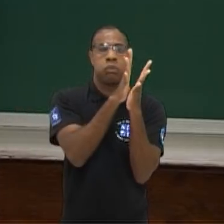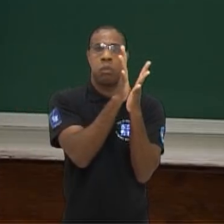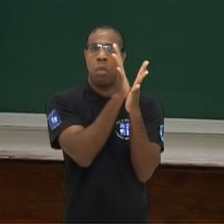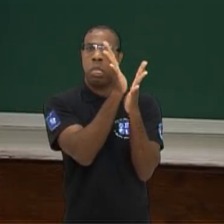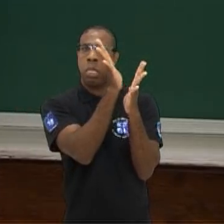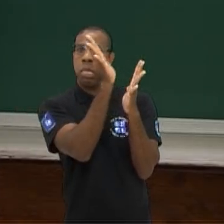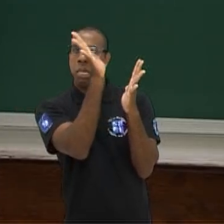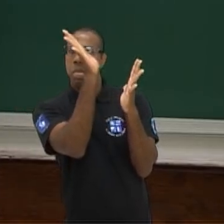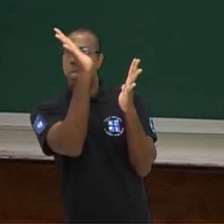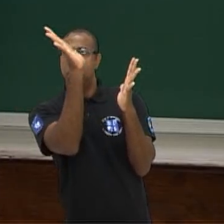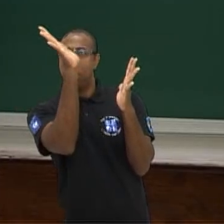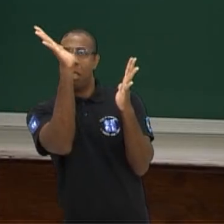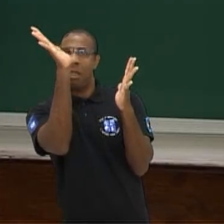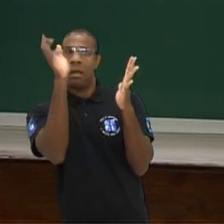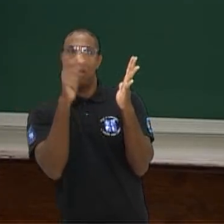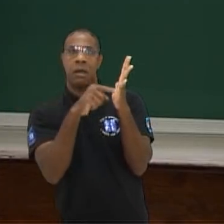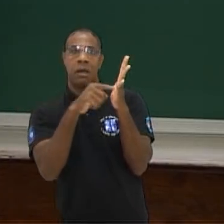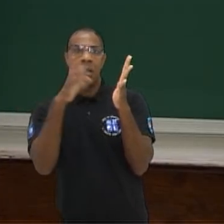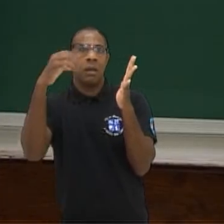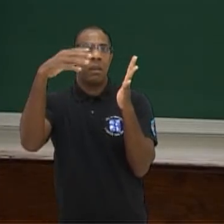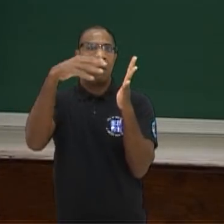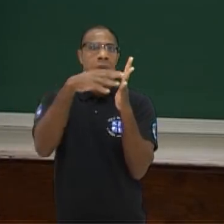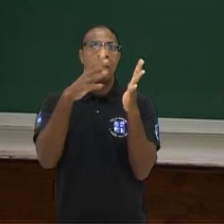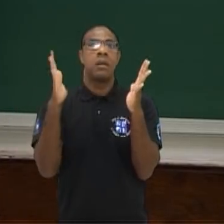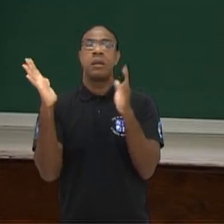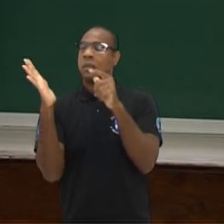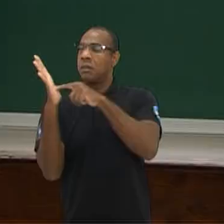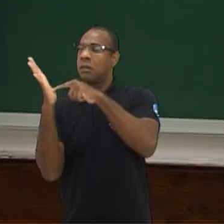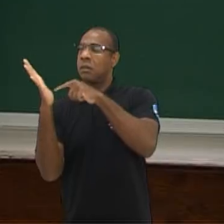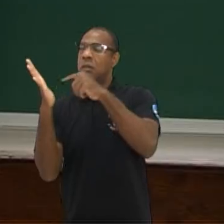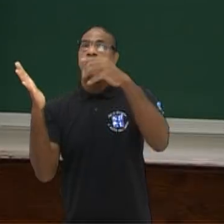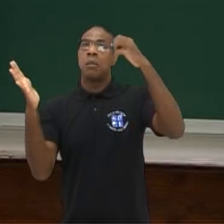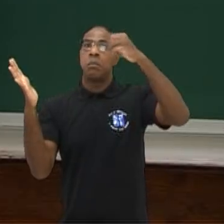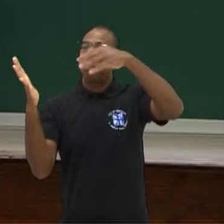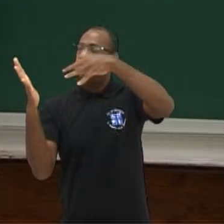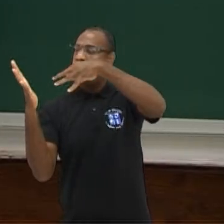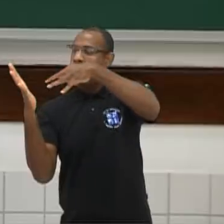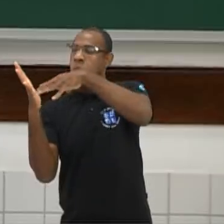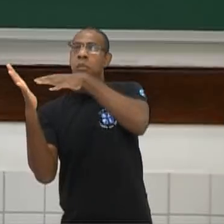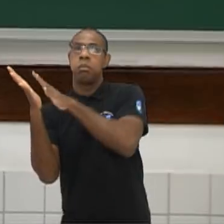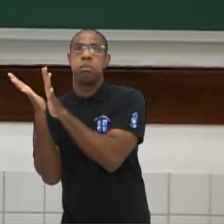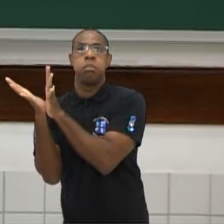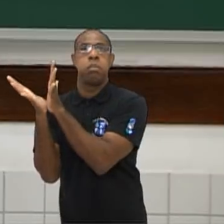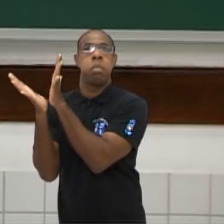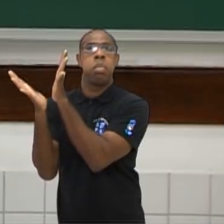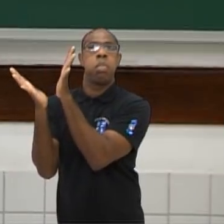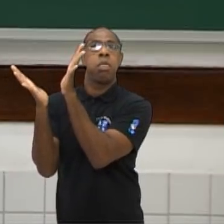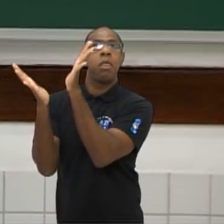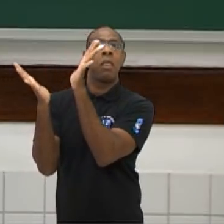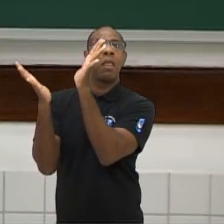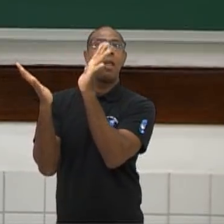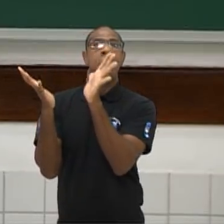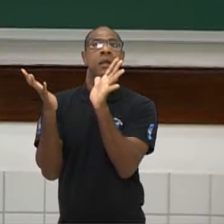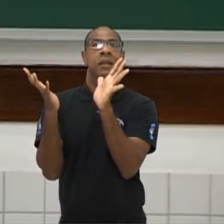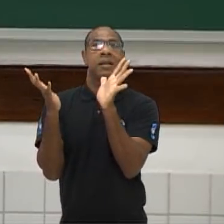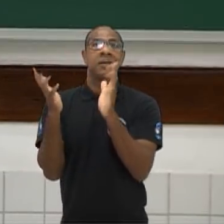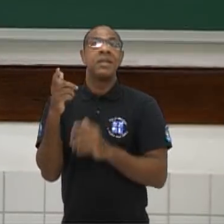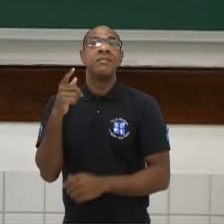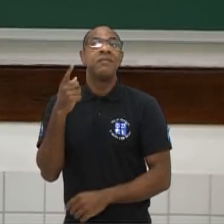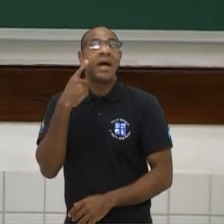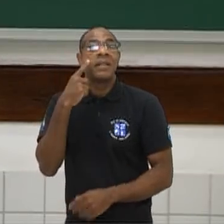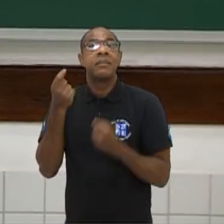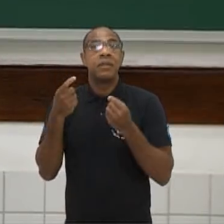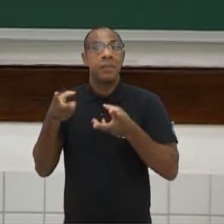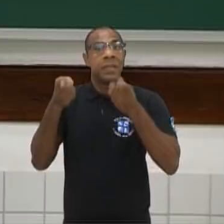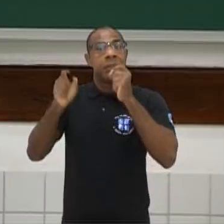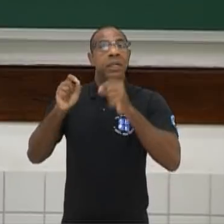segundo espelho e esse espelho, por sua vez, acaba refletindo. Aí você vai conseguir ter uma noção de profundidade